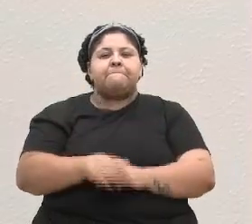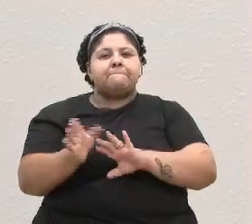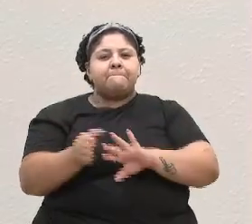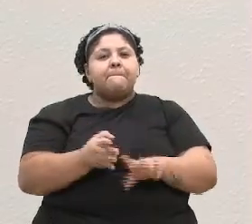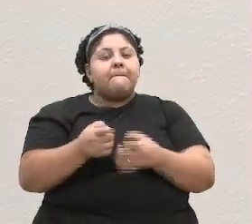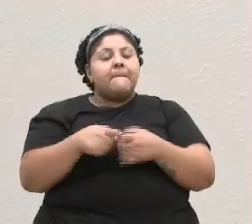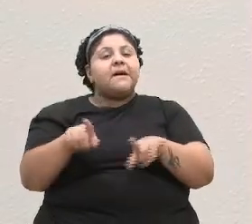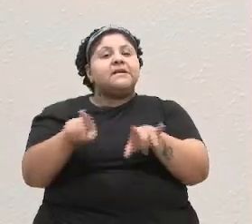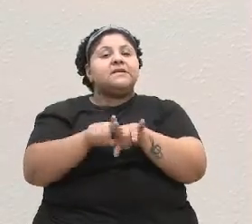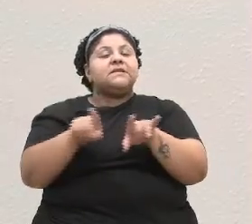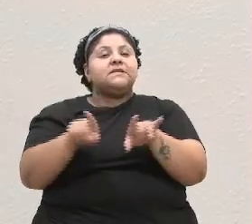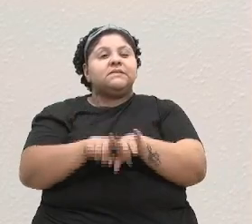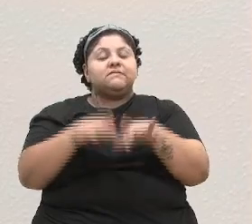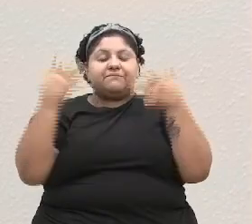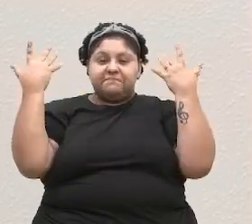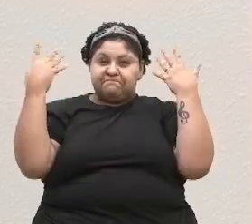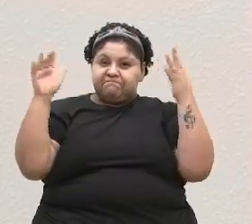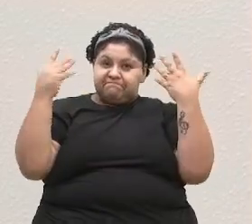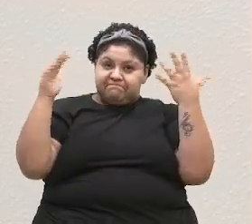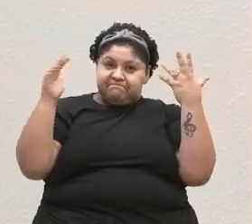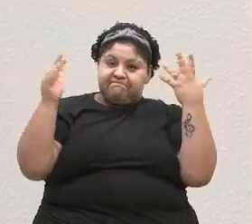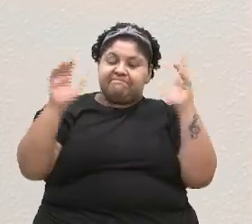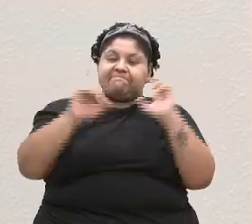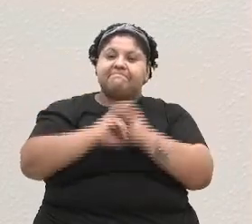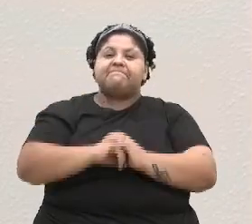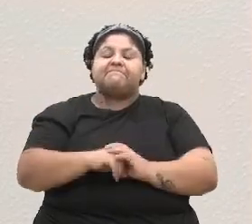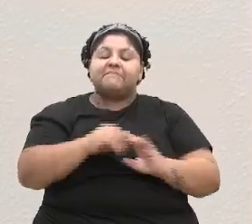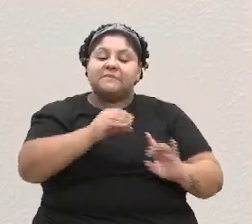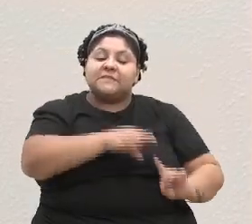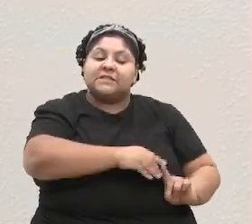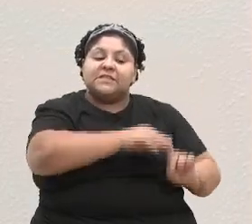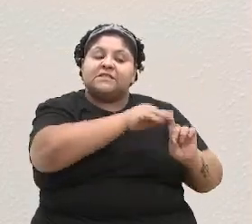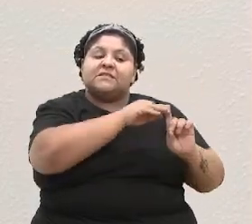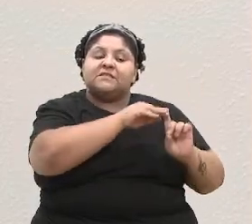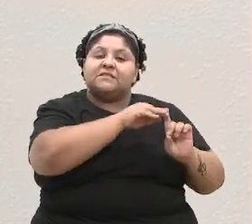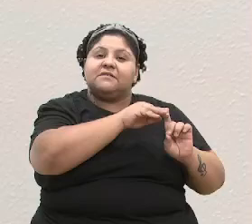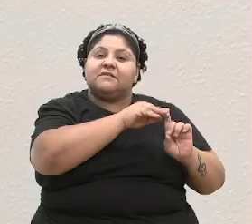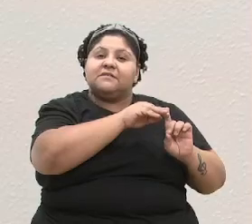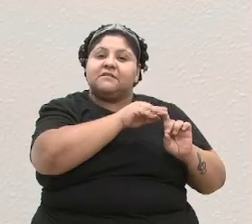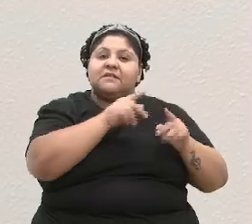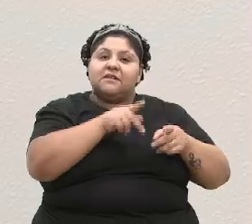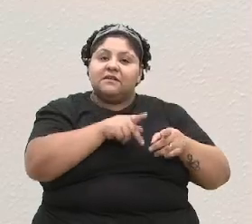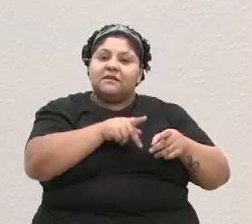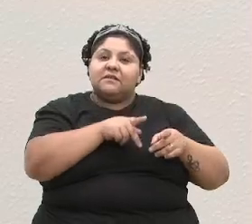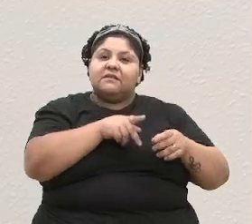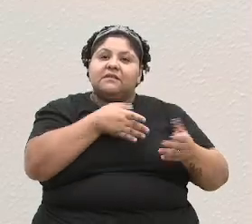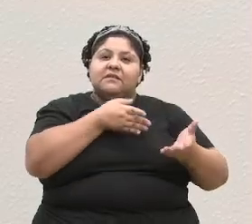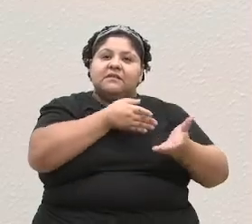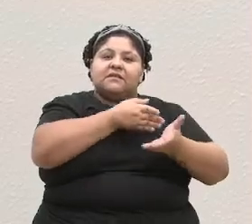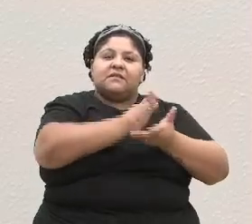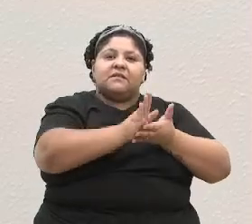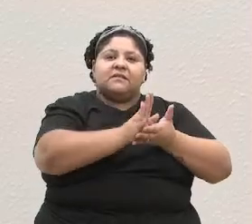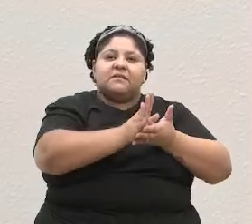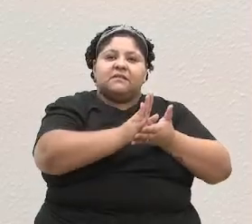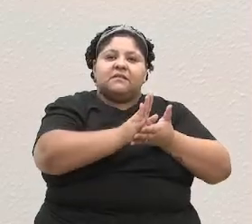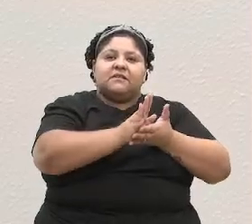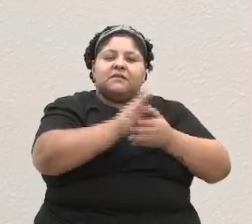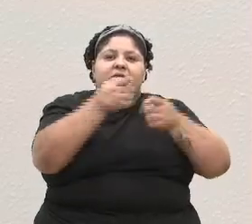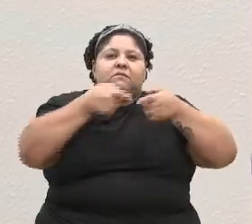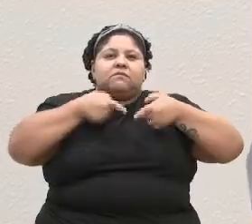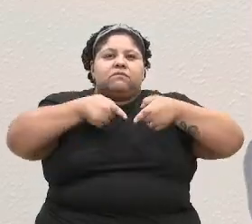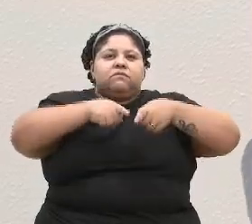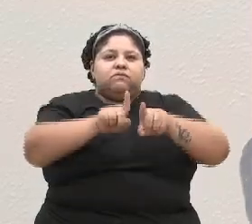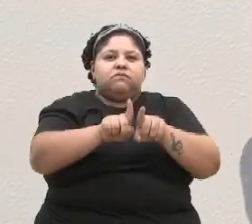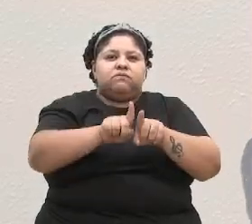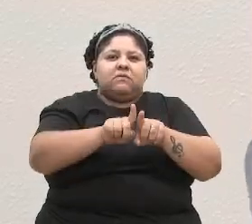eu quero fazer votos de congratulação aqui, principalmente para o pessoal que participou do torneio de canastra lá nos